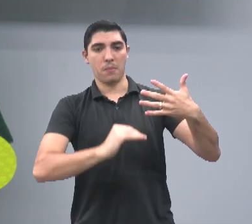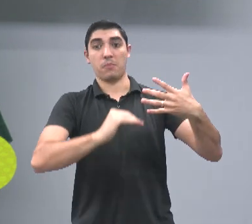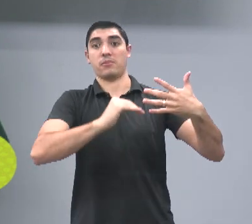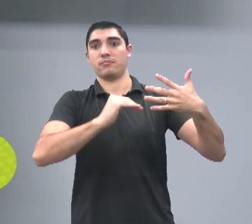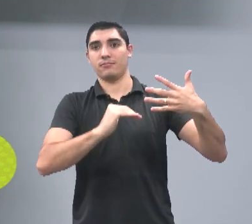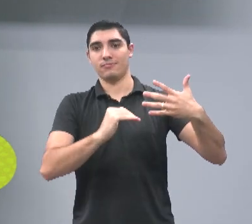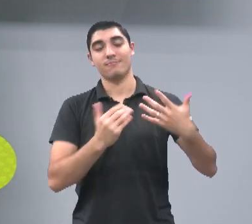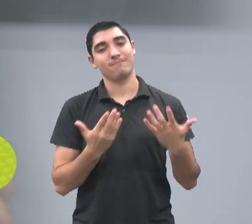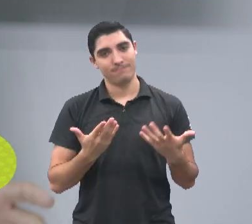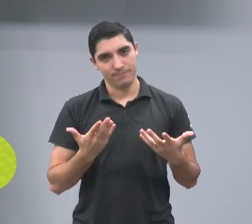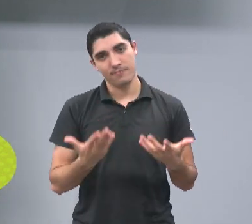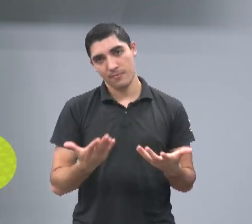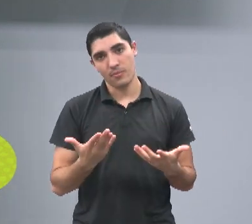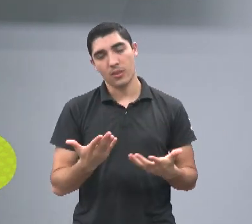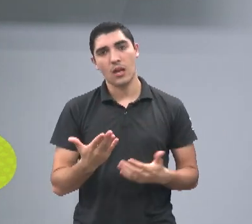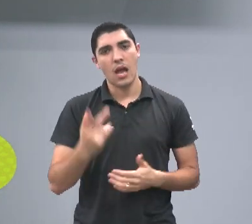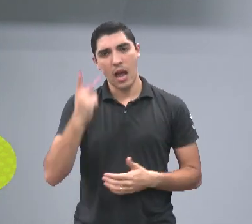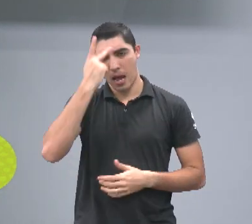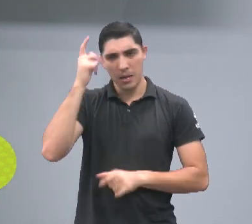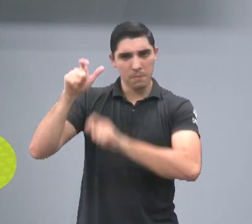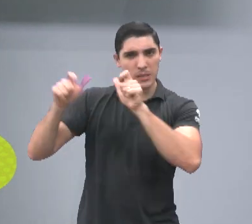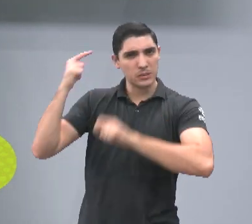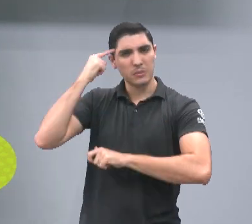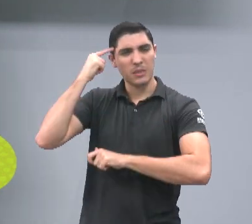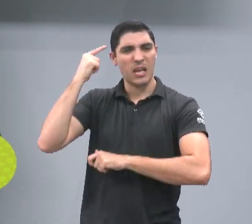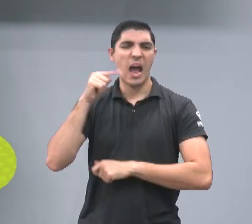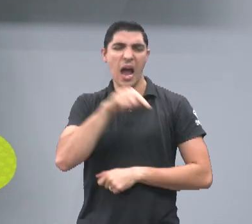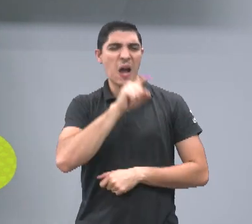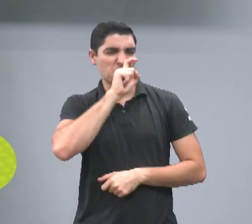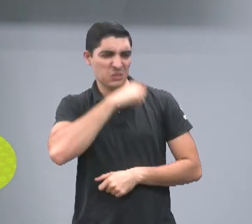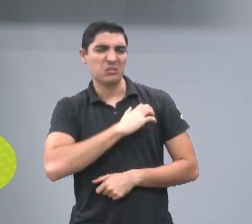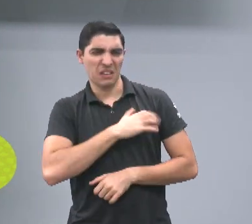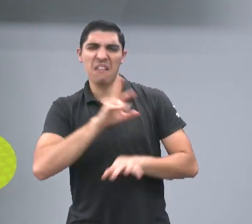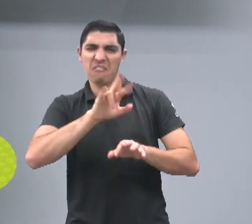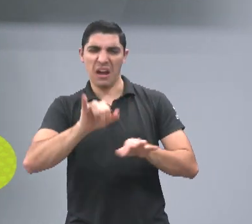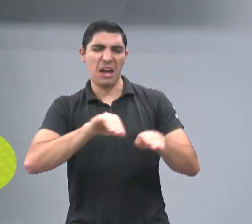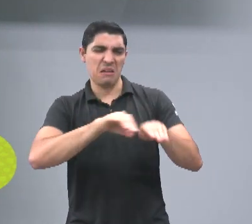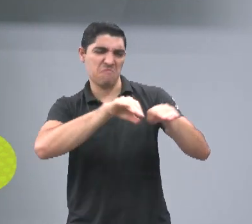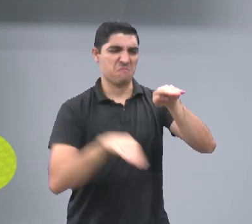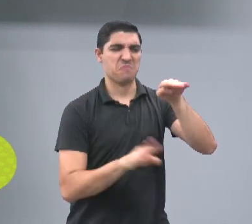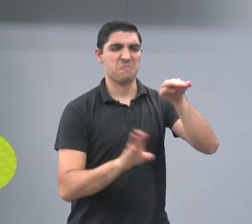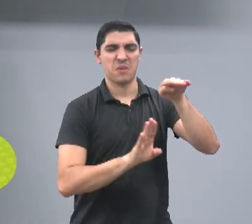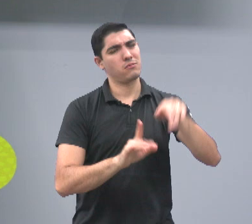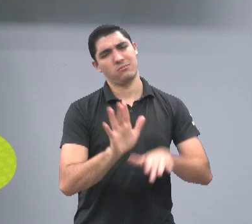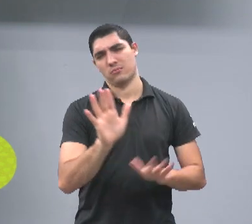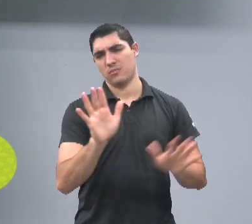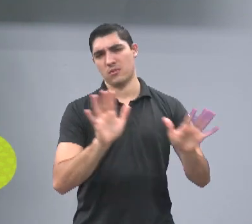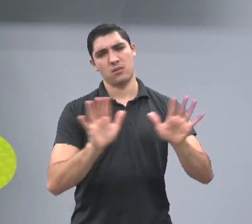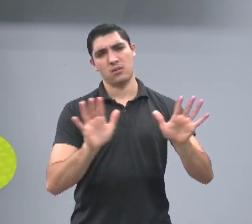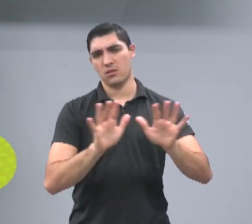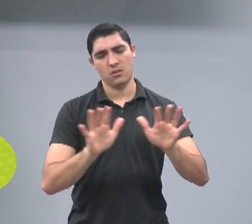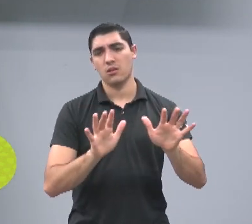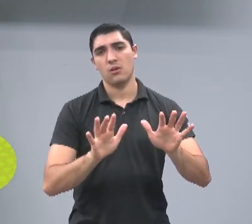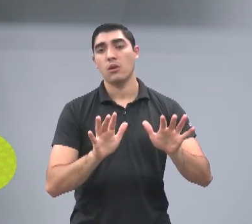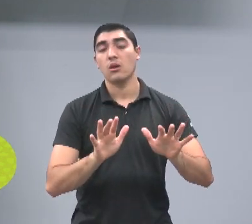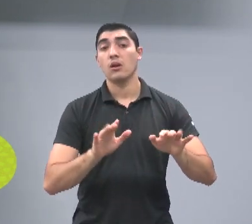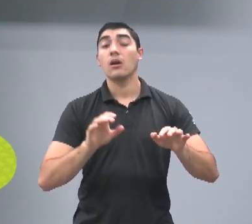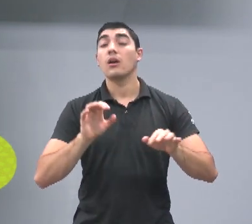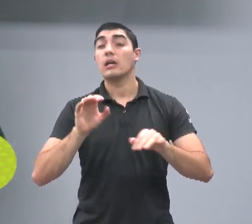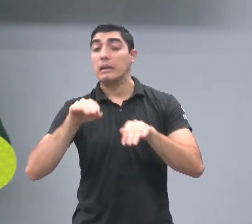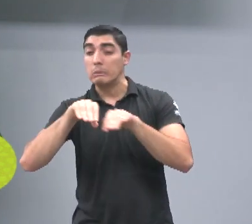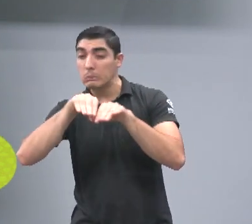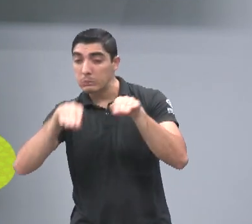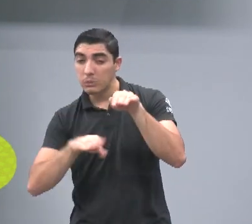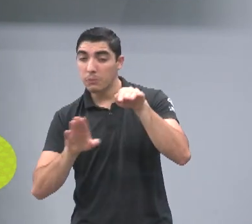a questão de que muita gente está falando, agora é brigar para não cair, isso não existe. Por enquanto não existe. A divisão de quem vai brigar para não cair, quem vai brigar para